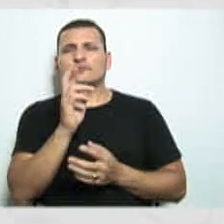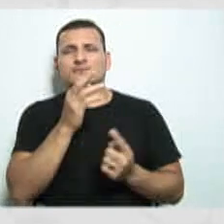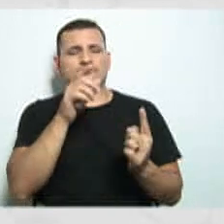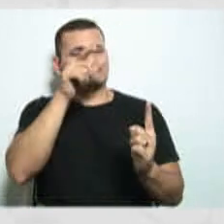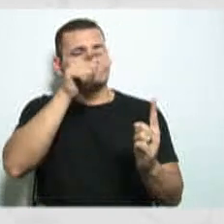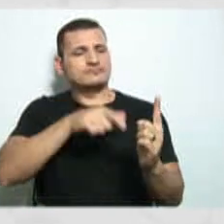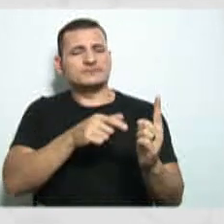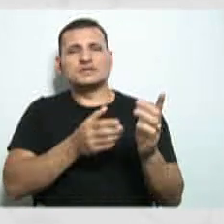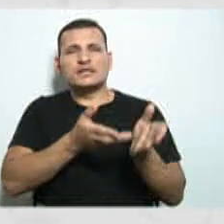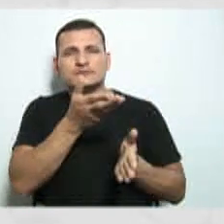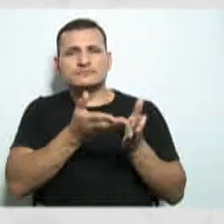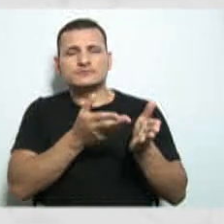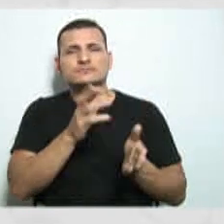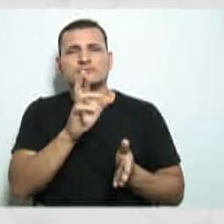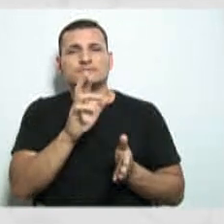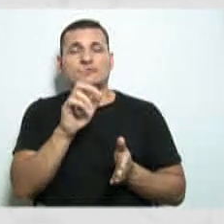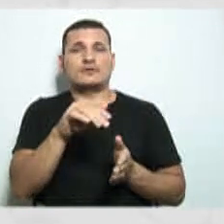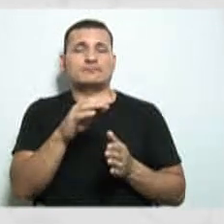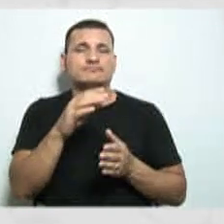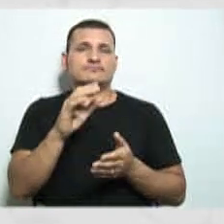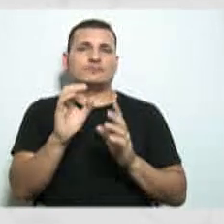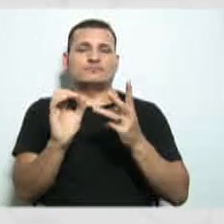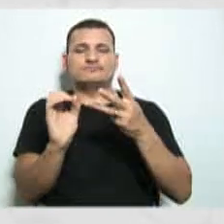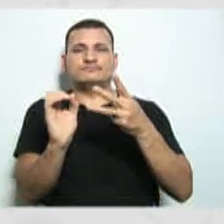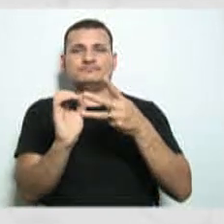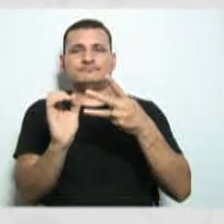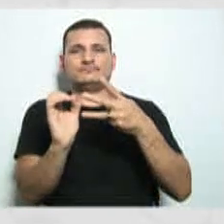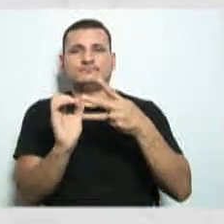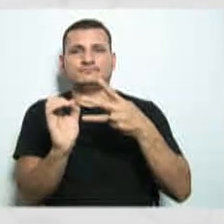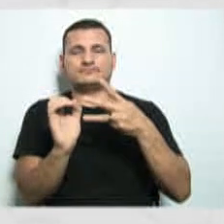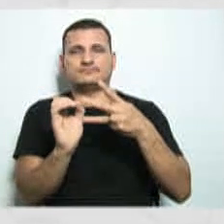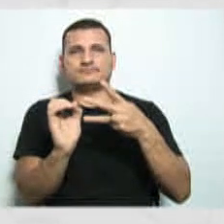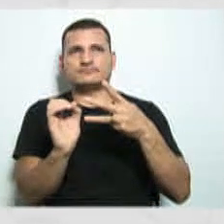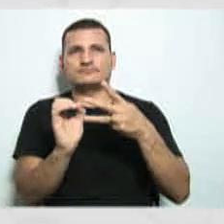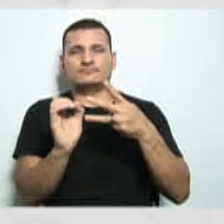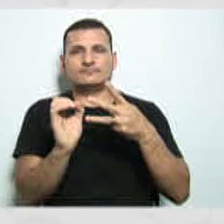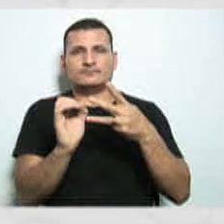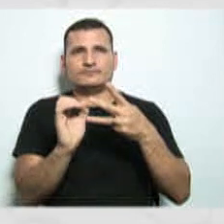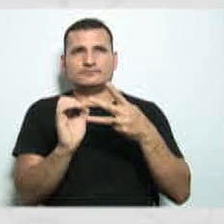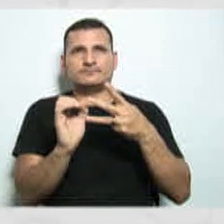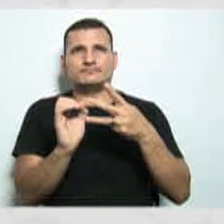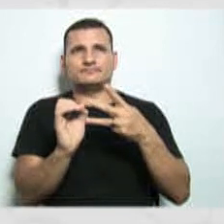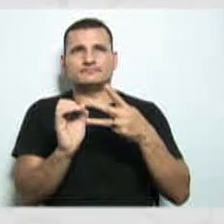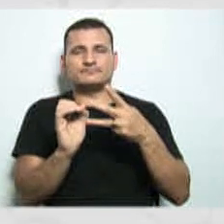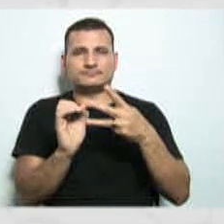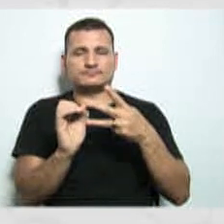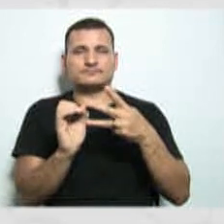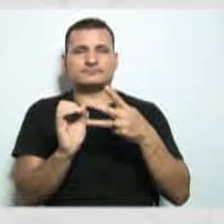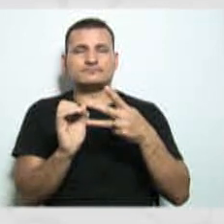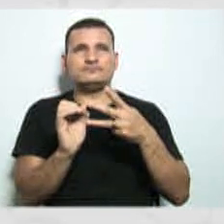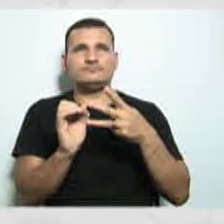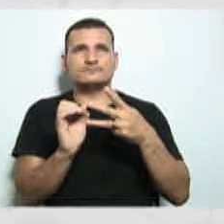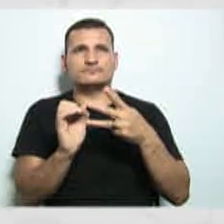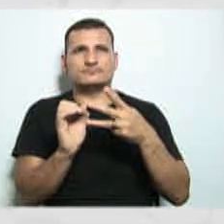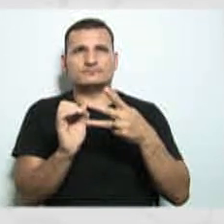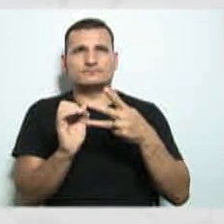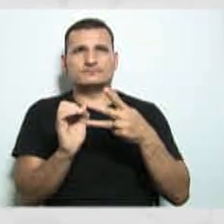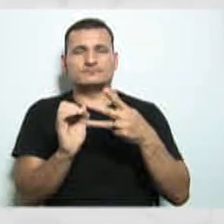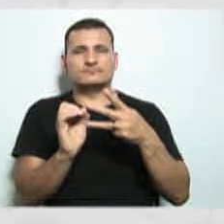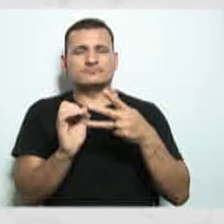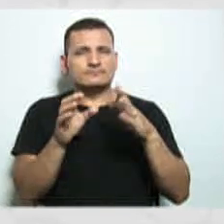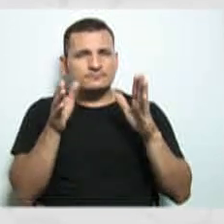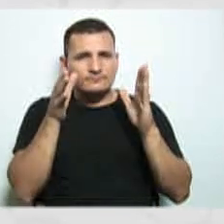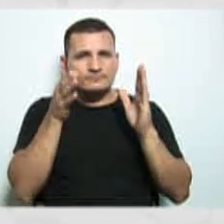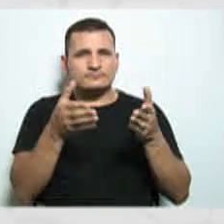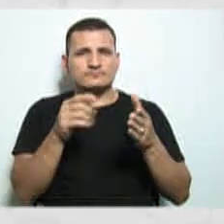cliente? Toda a parte do planejamento operacional. O foco é no curto prazo. Aqui eles estão trabalhando com o quê? Ó? Com a